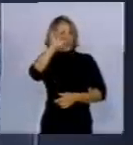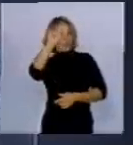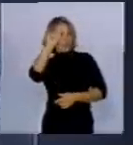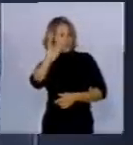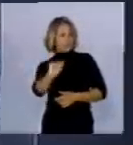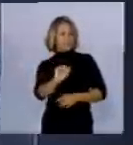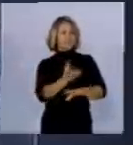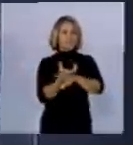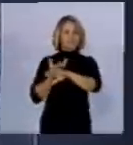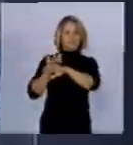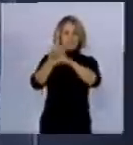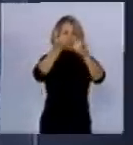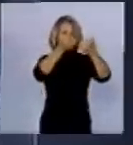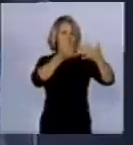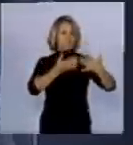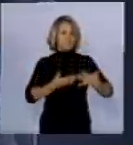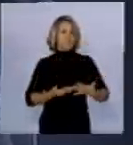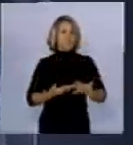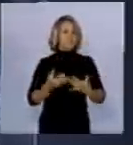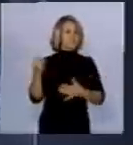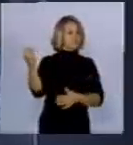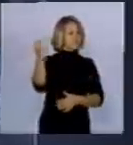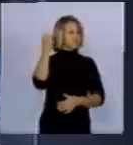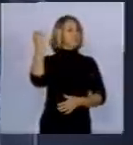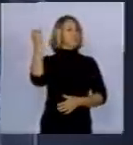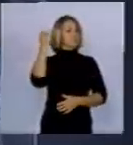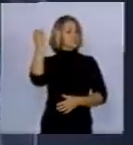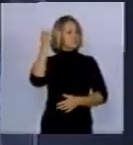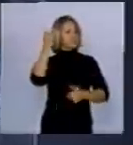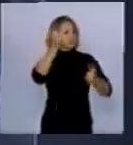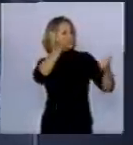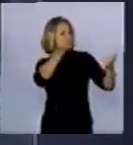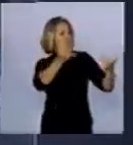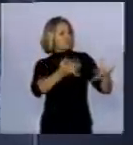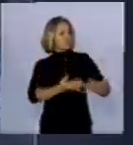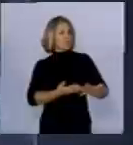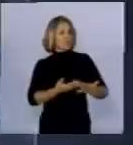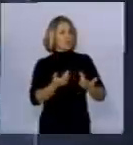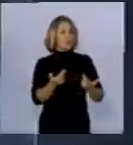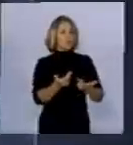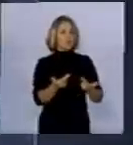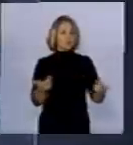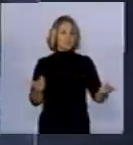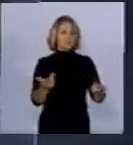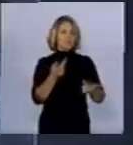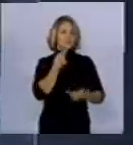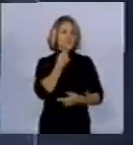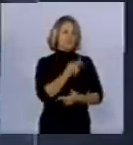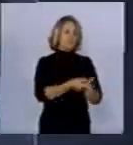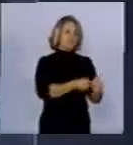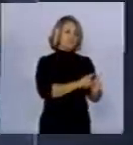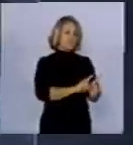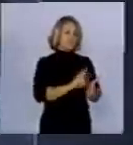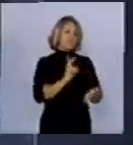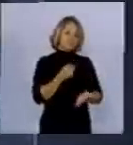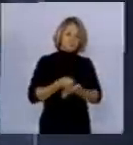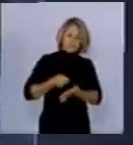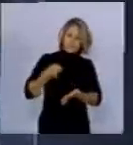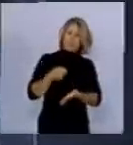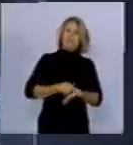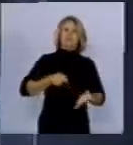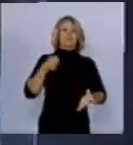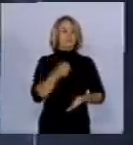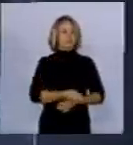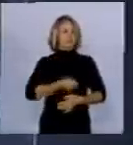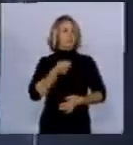eh com relação a essa questão é importante desfazer um sofisma Inicial que tem sido batido e rebatido